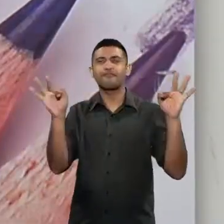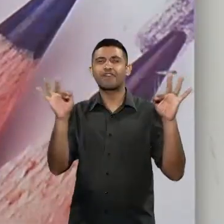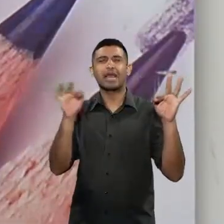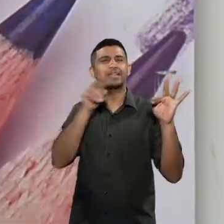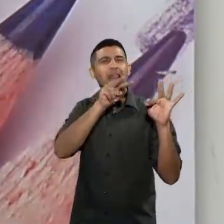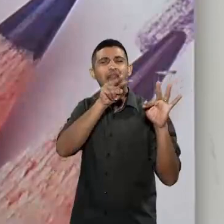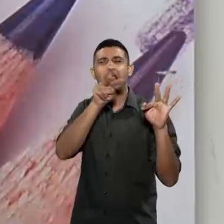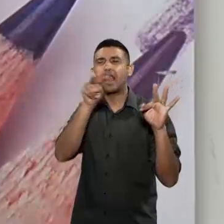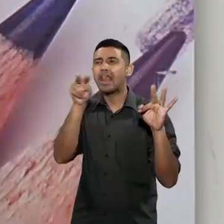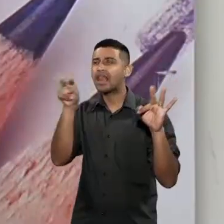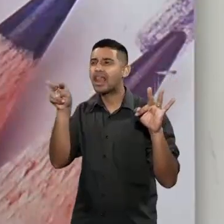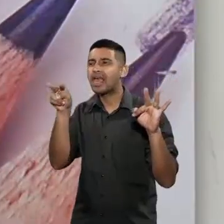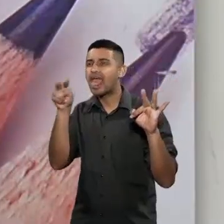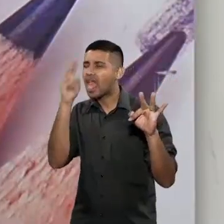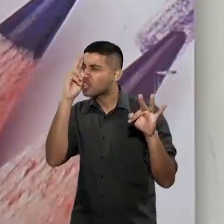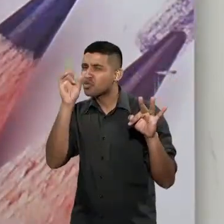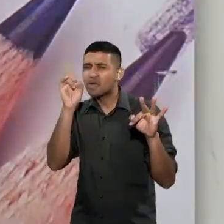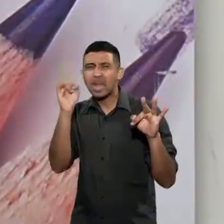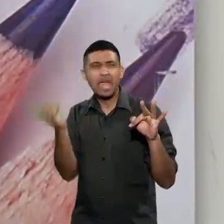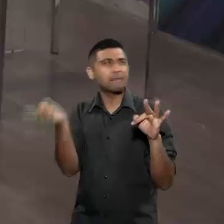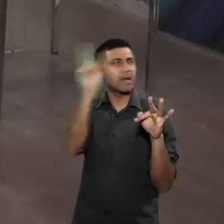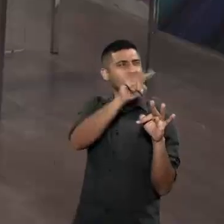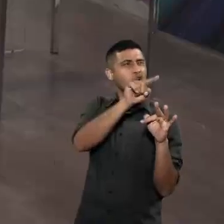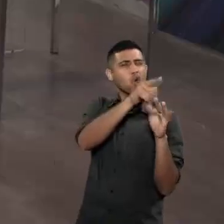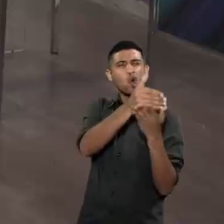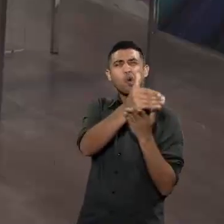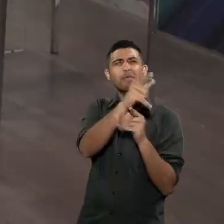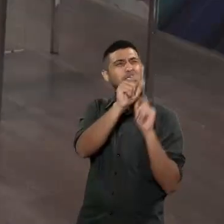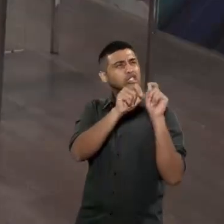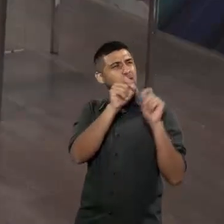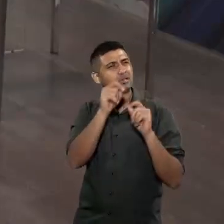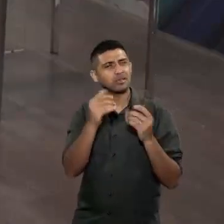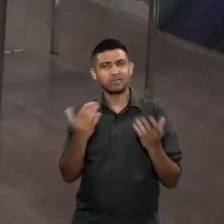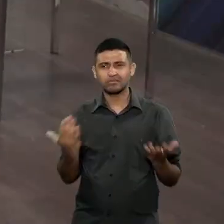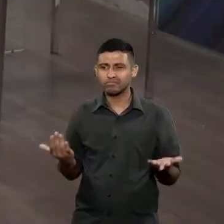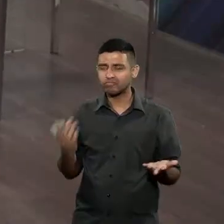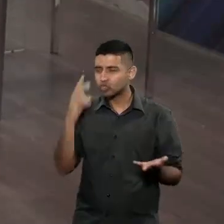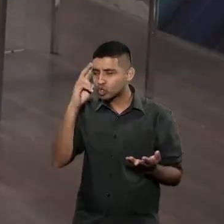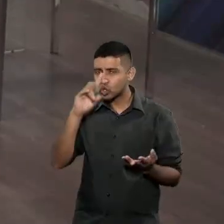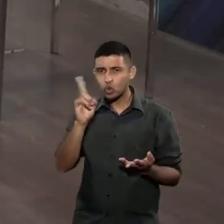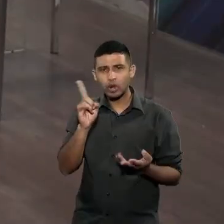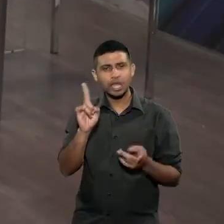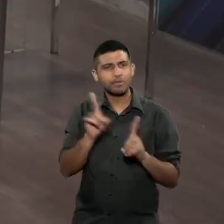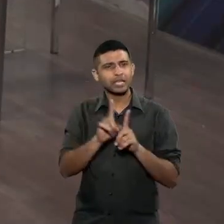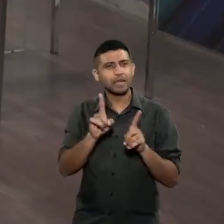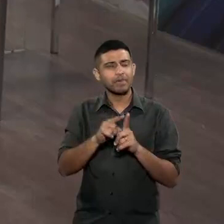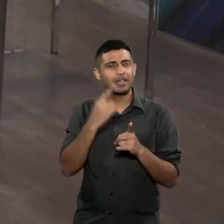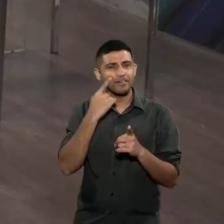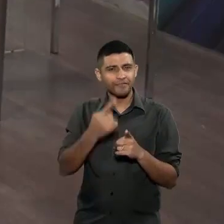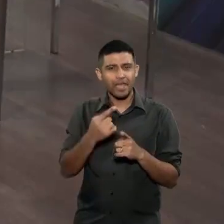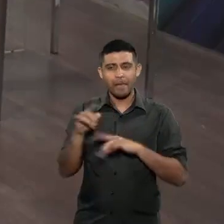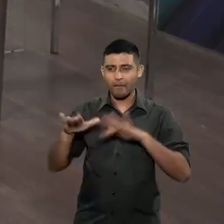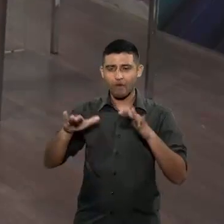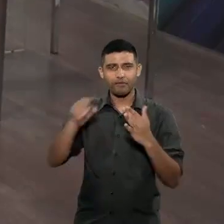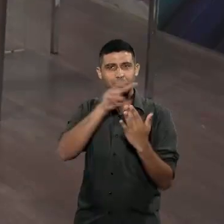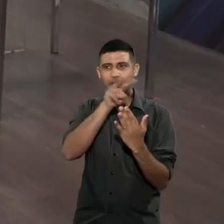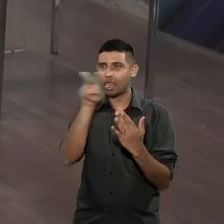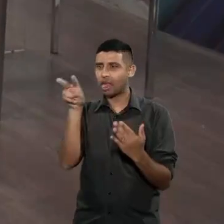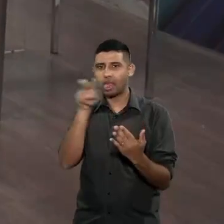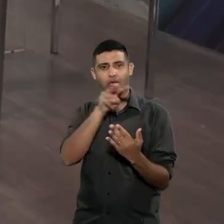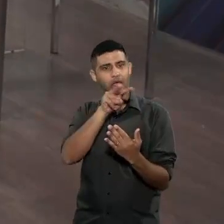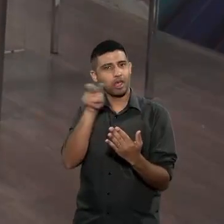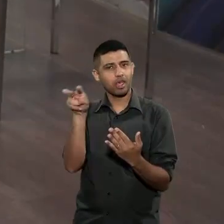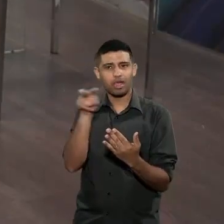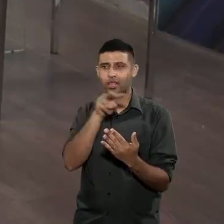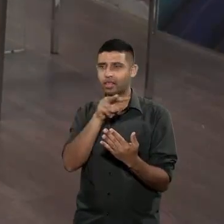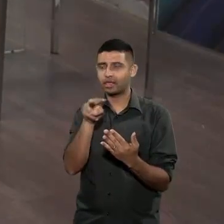frase que de repente você já não lembra mais o início, é isso? Não, além de não lembrar o início... Esse movimento de leitura que ela apontou ali,